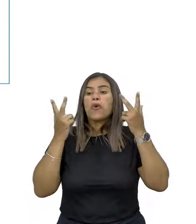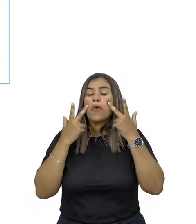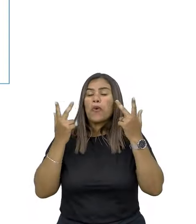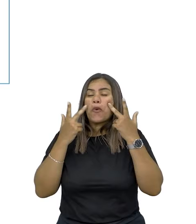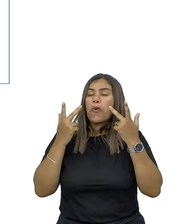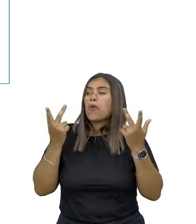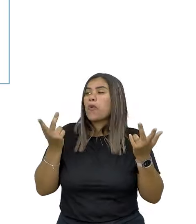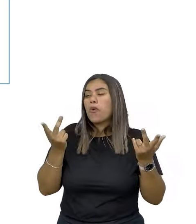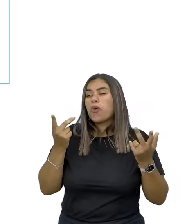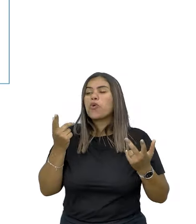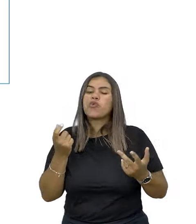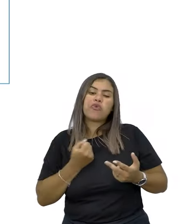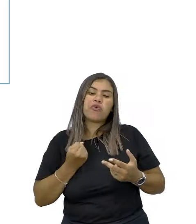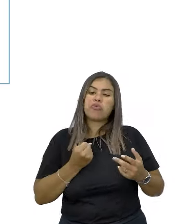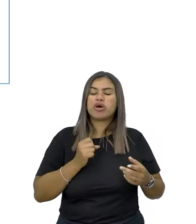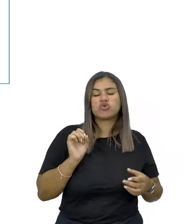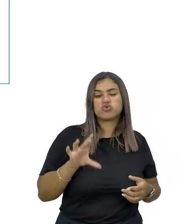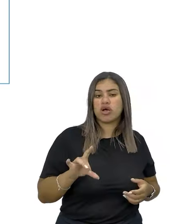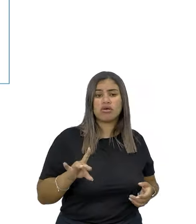bonitinho, então, na verdade,